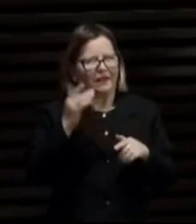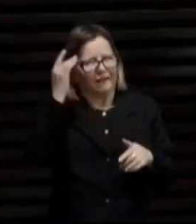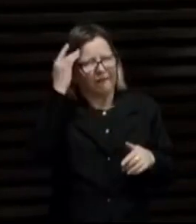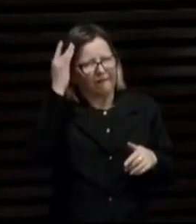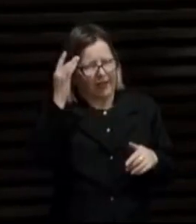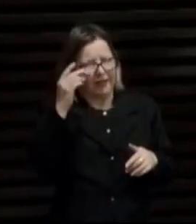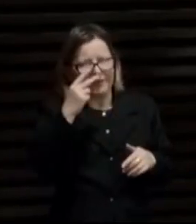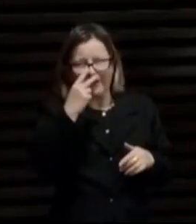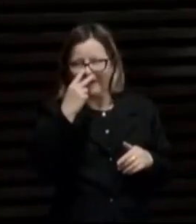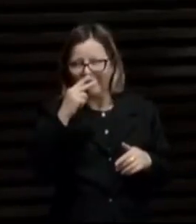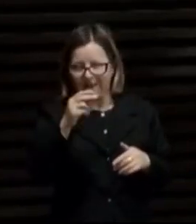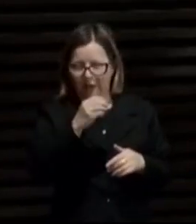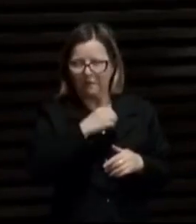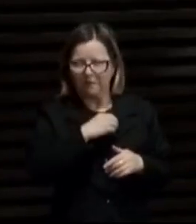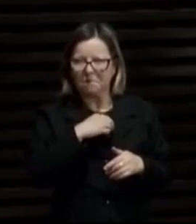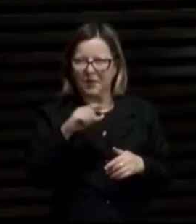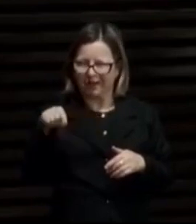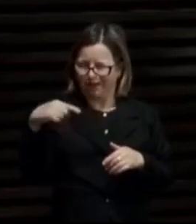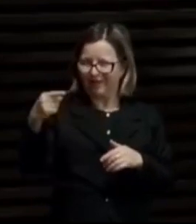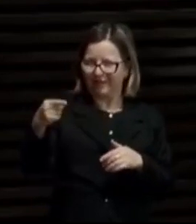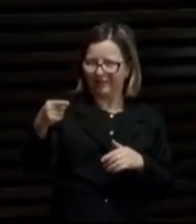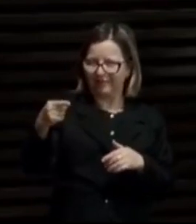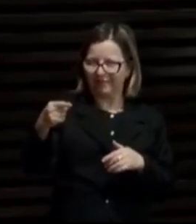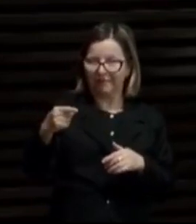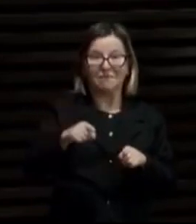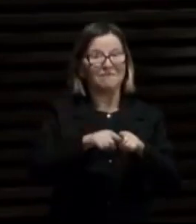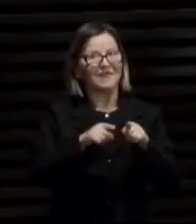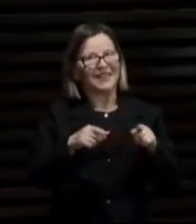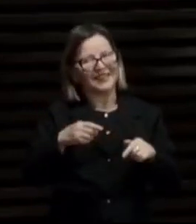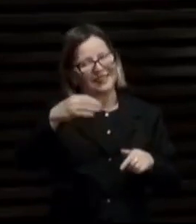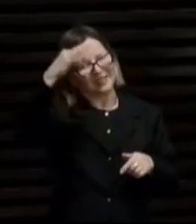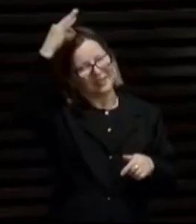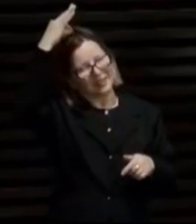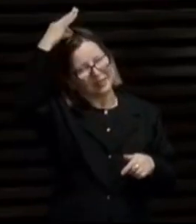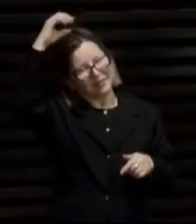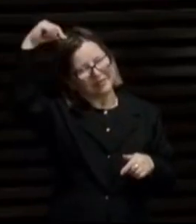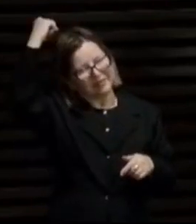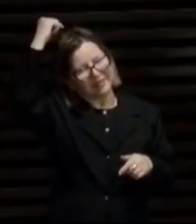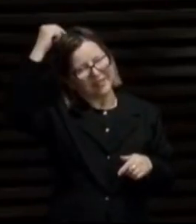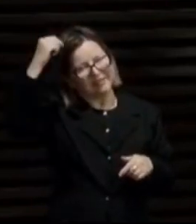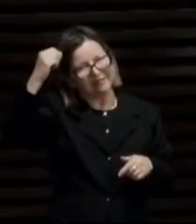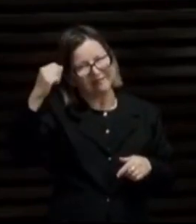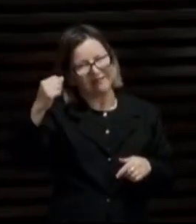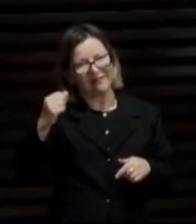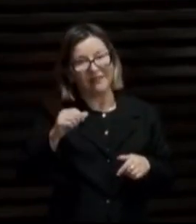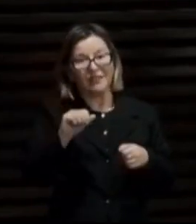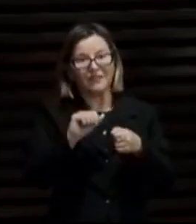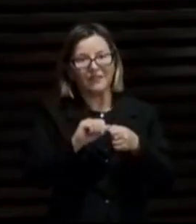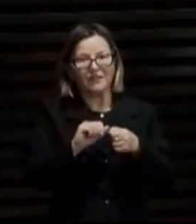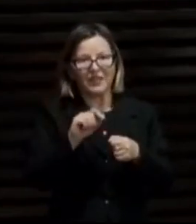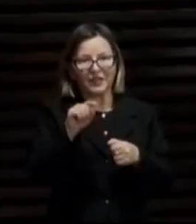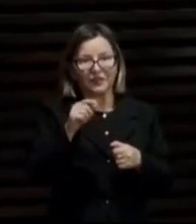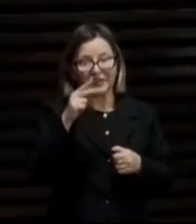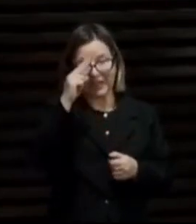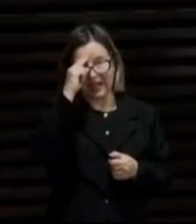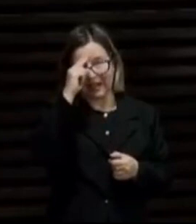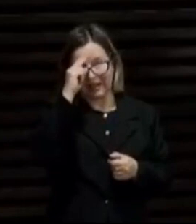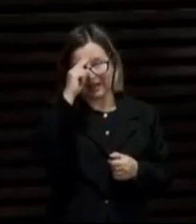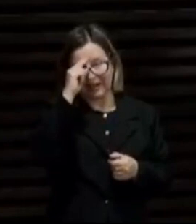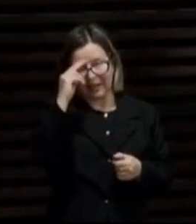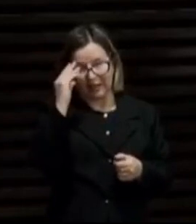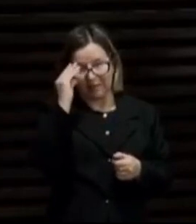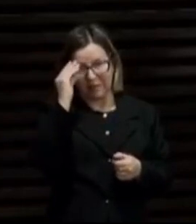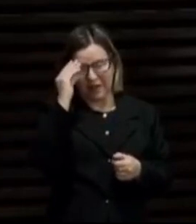do que enxergar o meu. Mas que o Espírito traga a memória, traga isso para fora para que